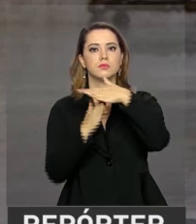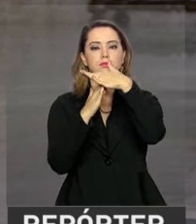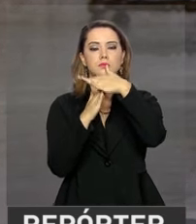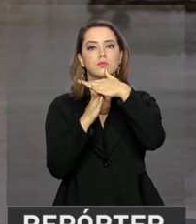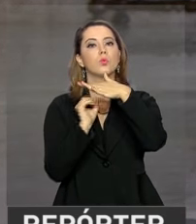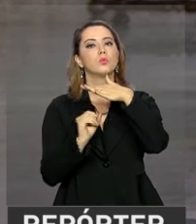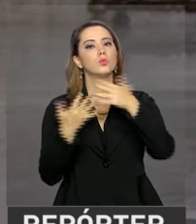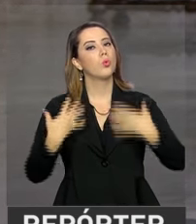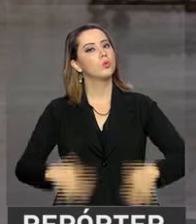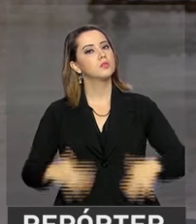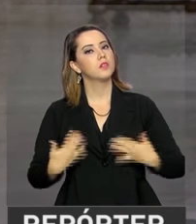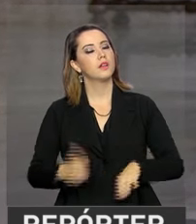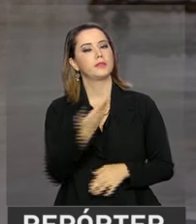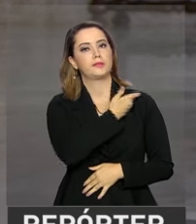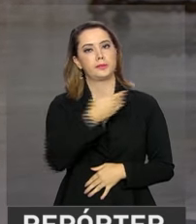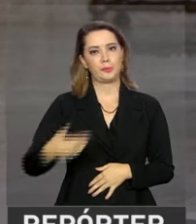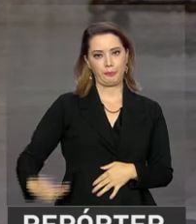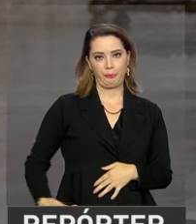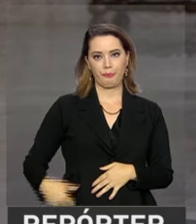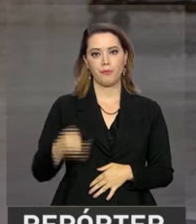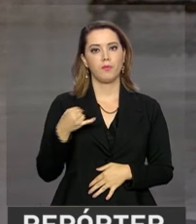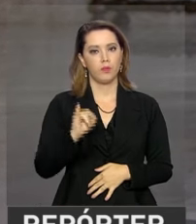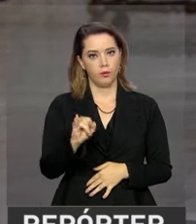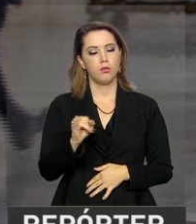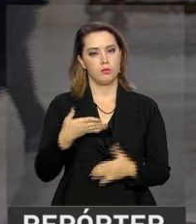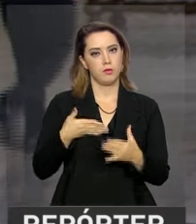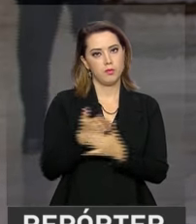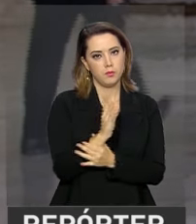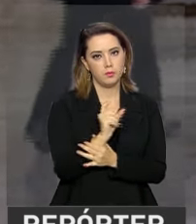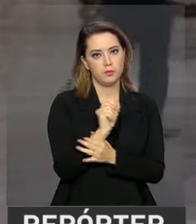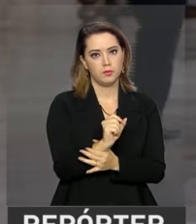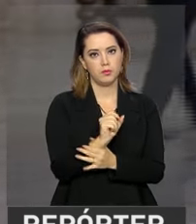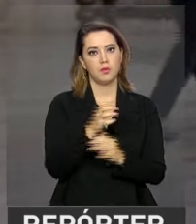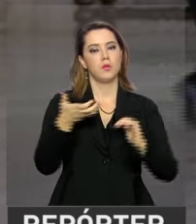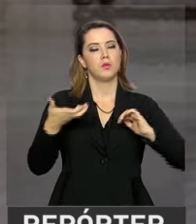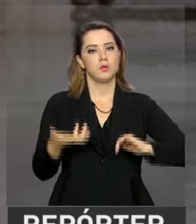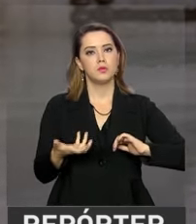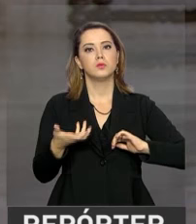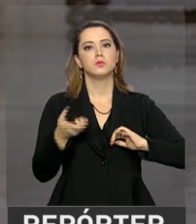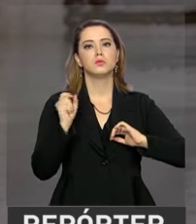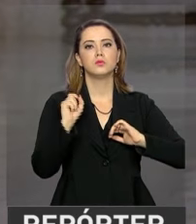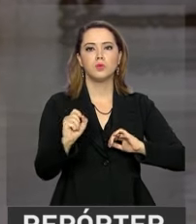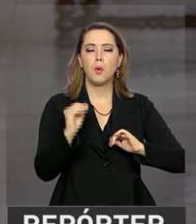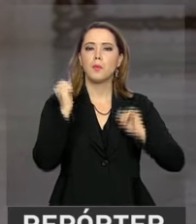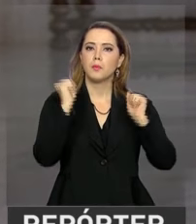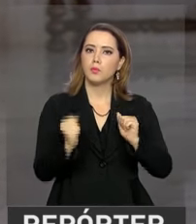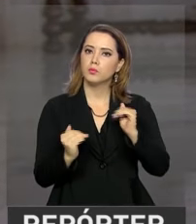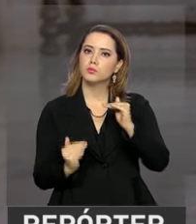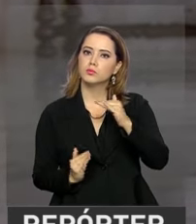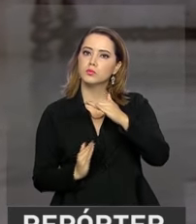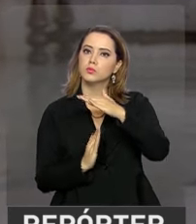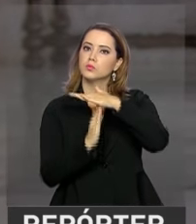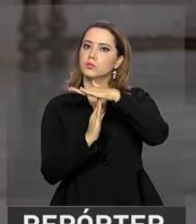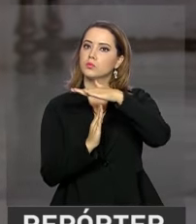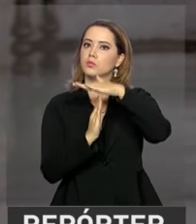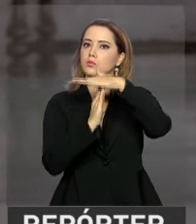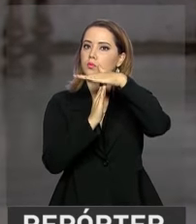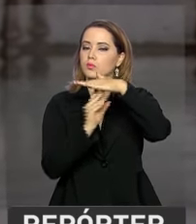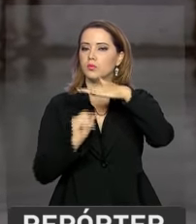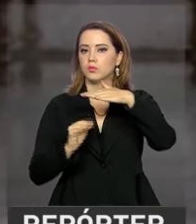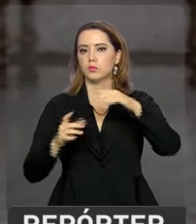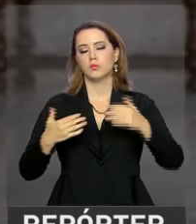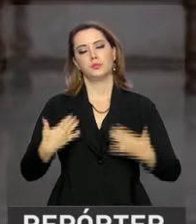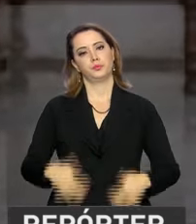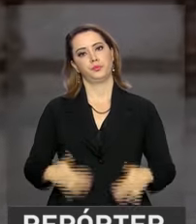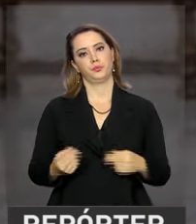gastos do governo se a PEC for aprovada no Congresso o governo só vai poder aumentar os seus dados os seus gastos